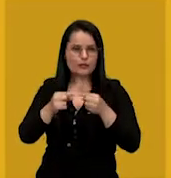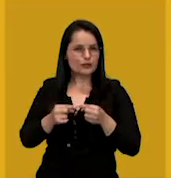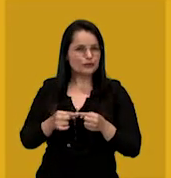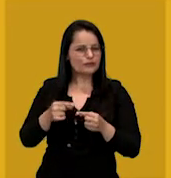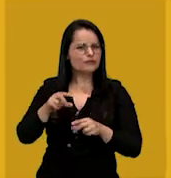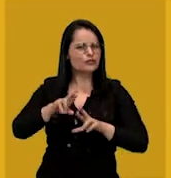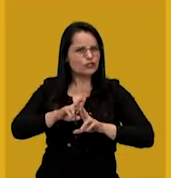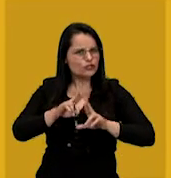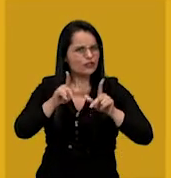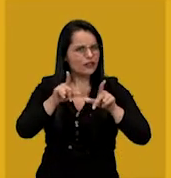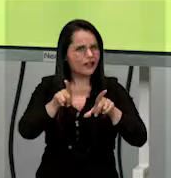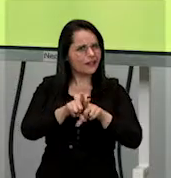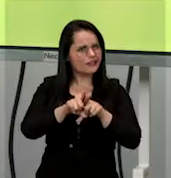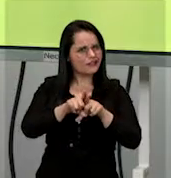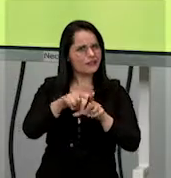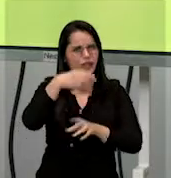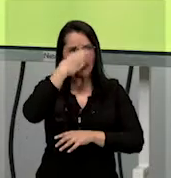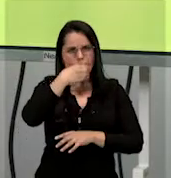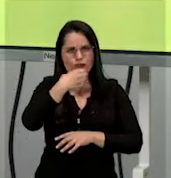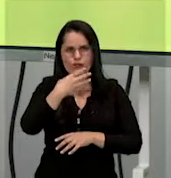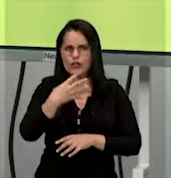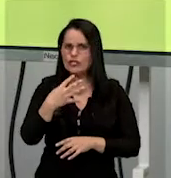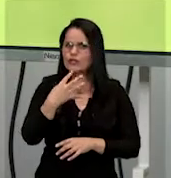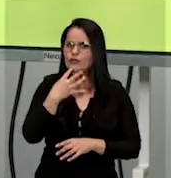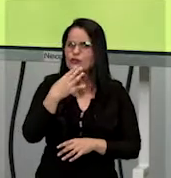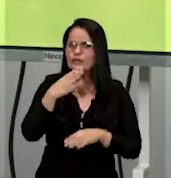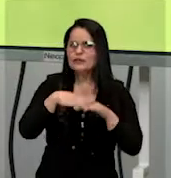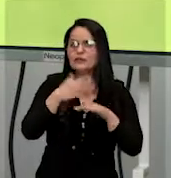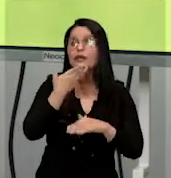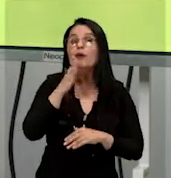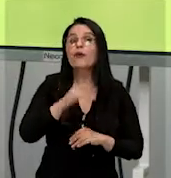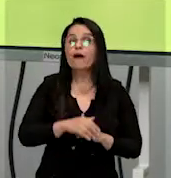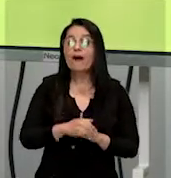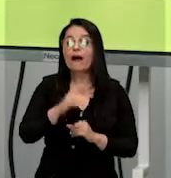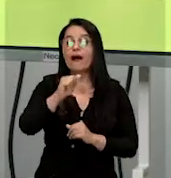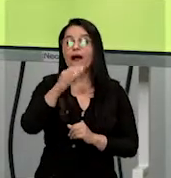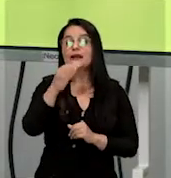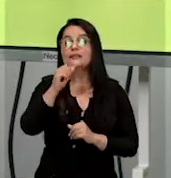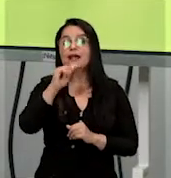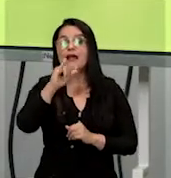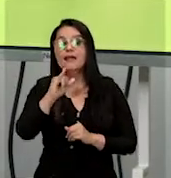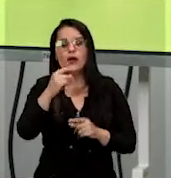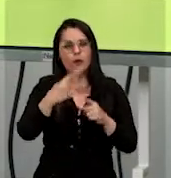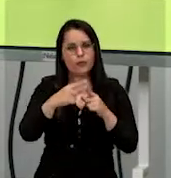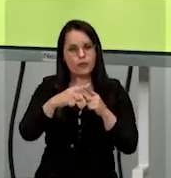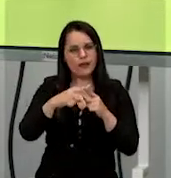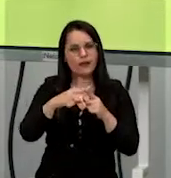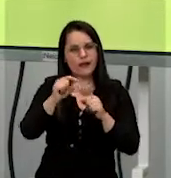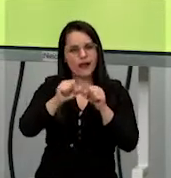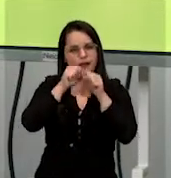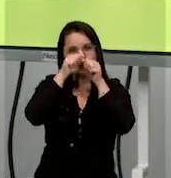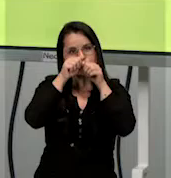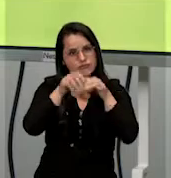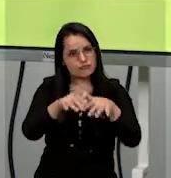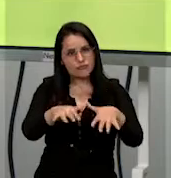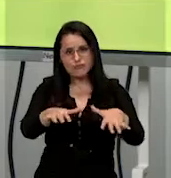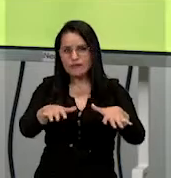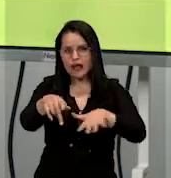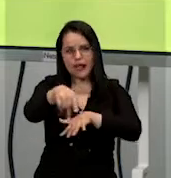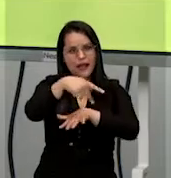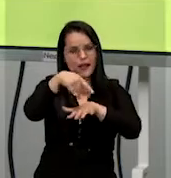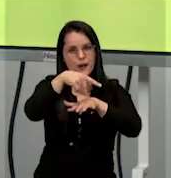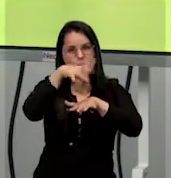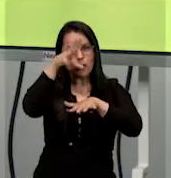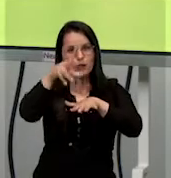buriti. Dessas frutas, a mais conhecida é o açaí, porque ela se disseminou pelo